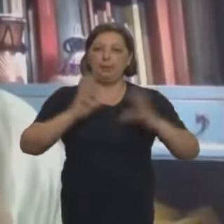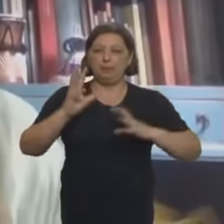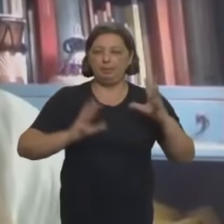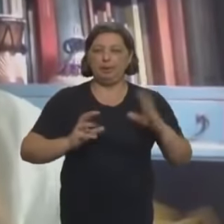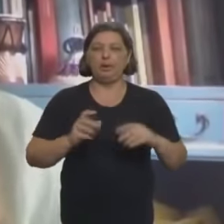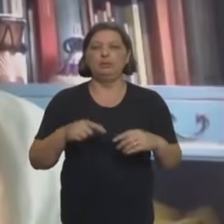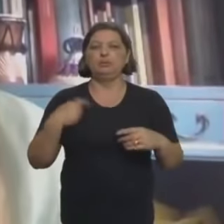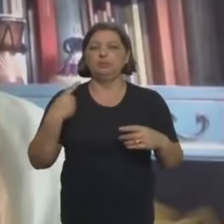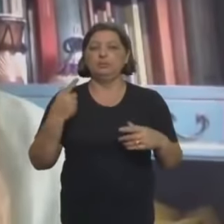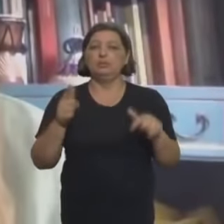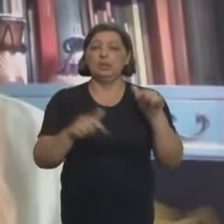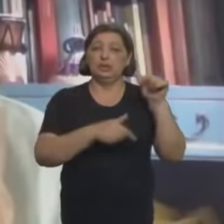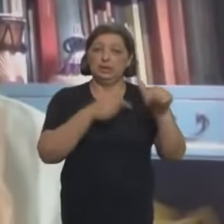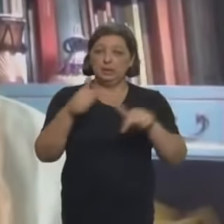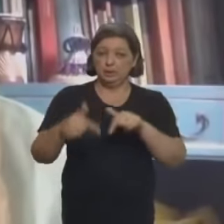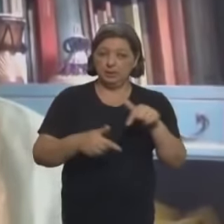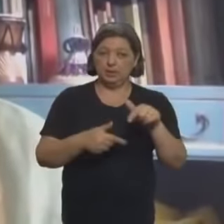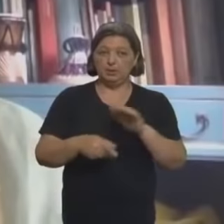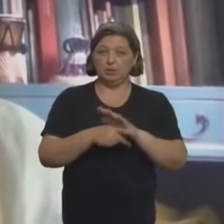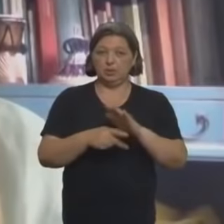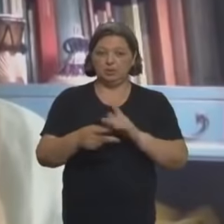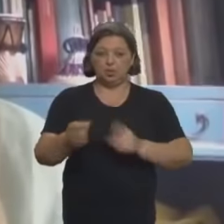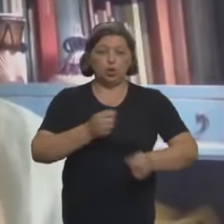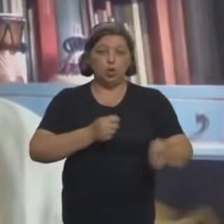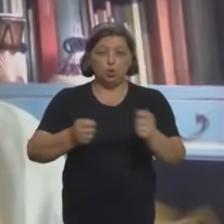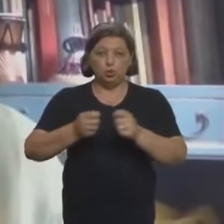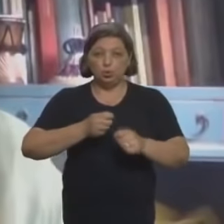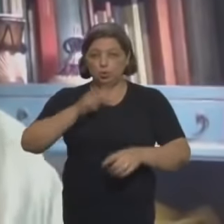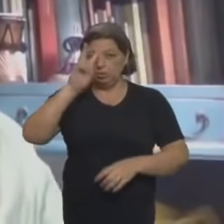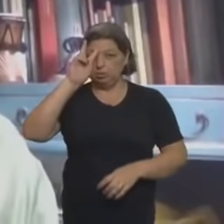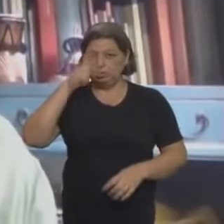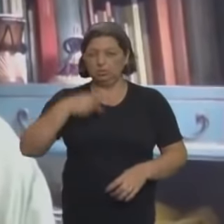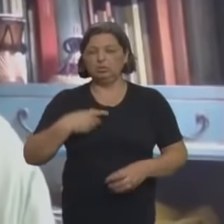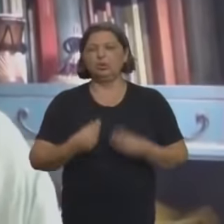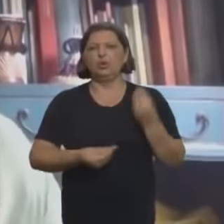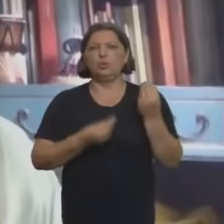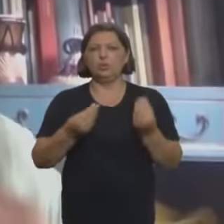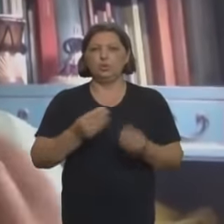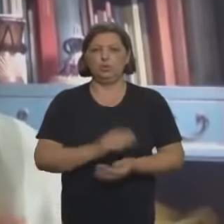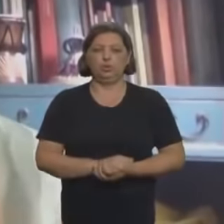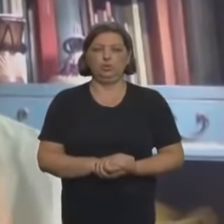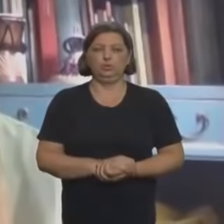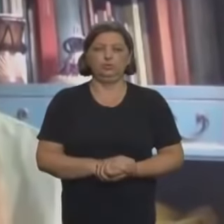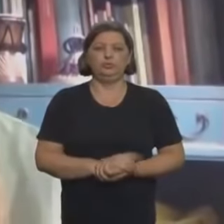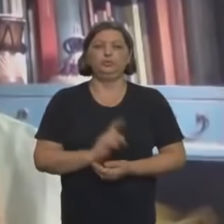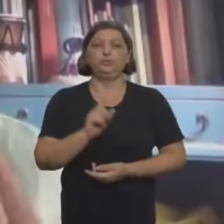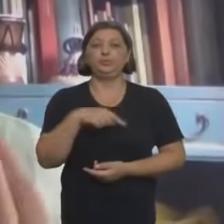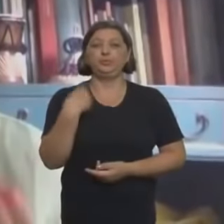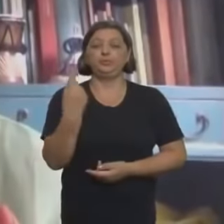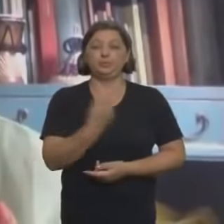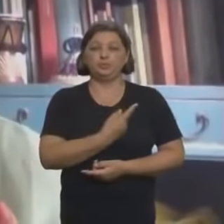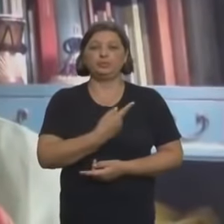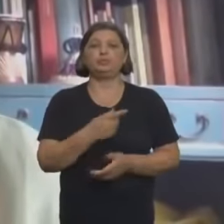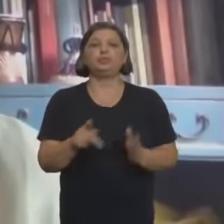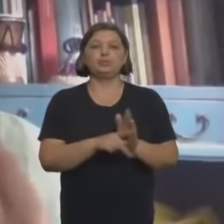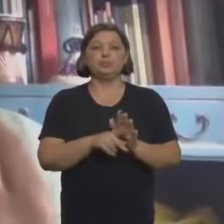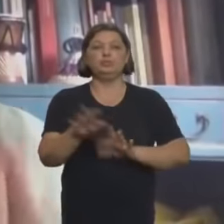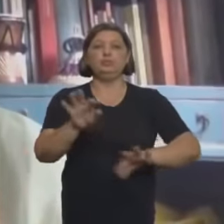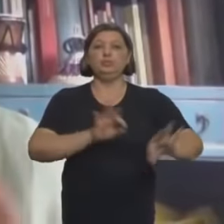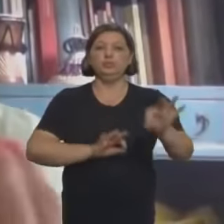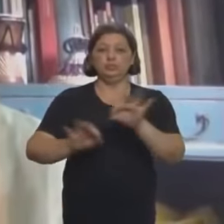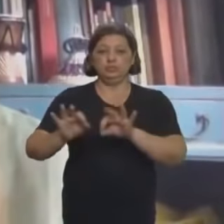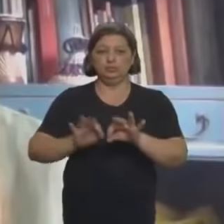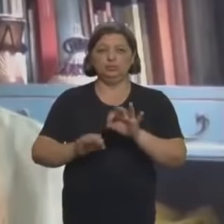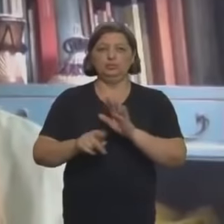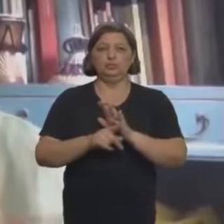gente está trabalhando a autorregulação, voltando. Como, né? A gente traz, gente, no programa,